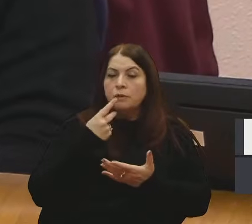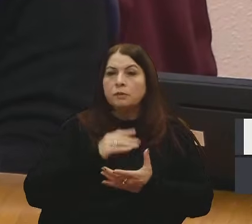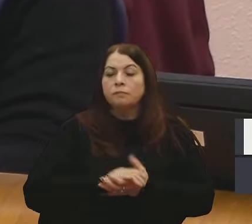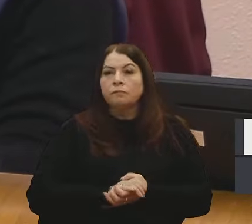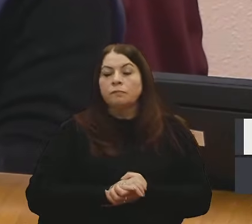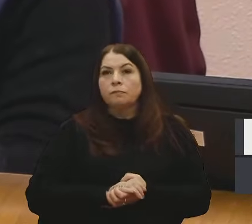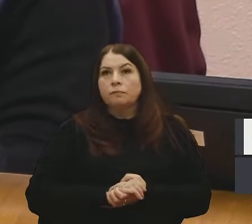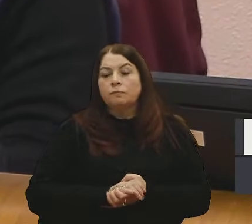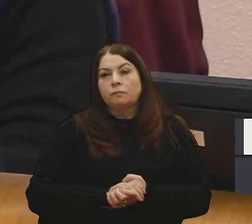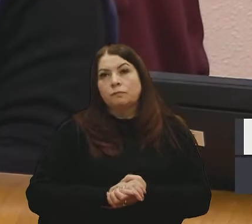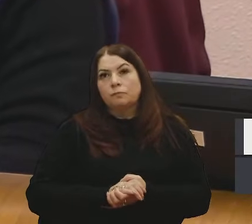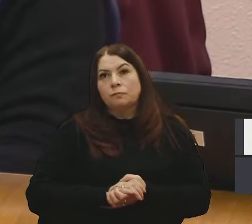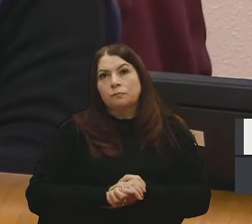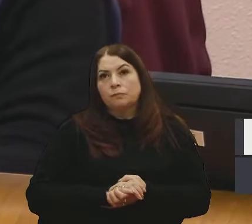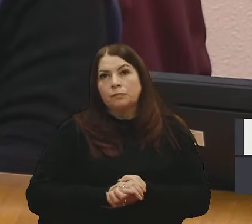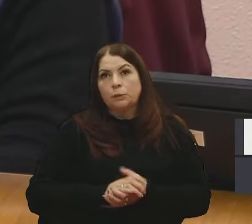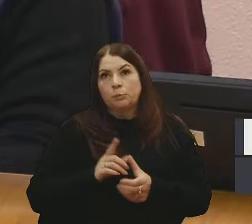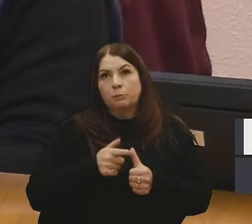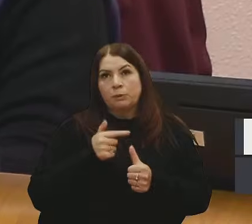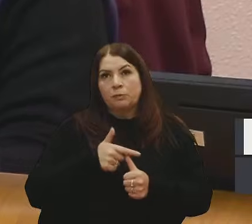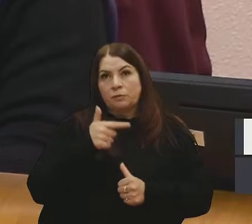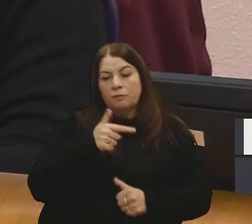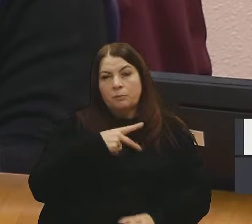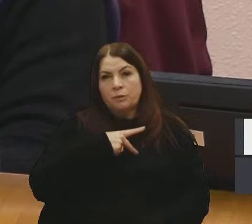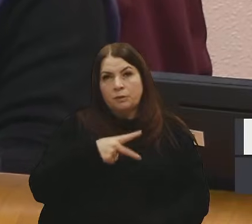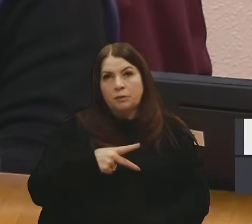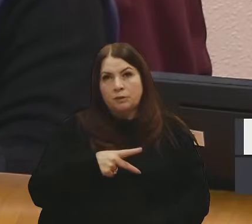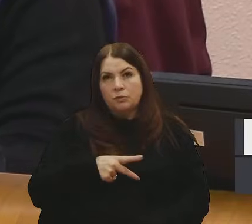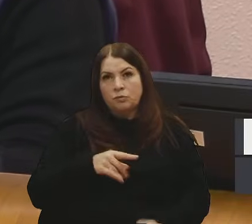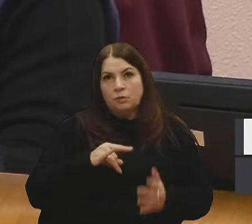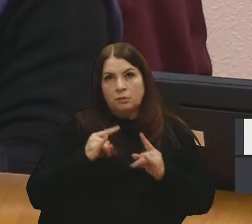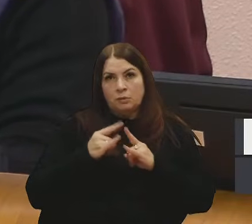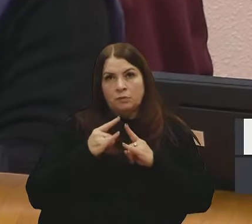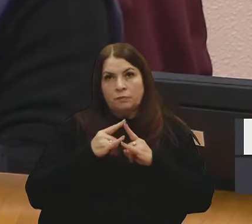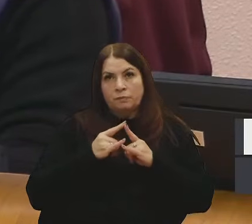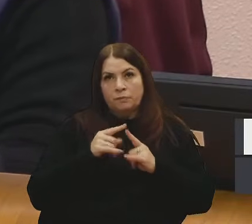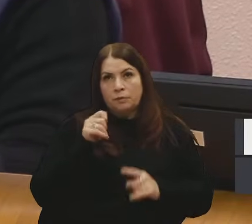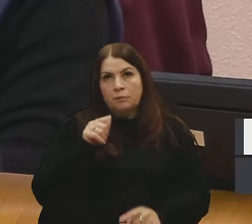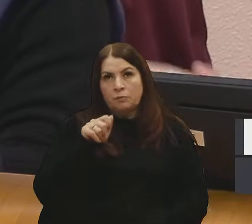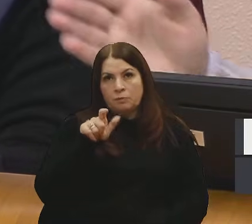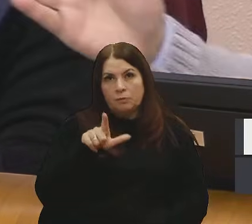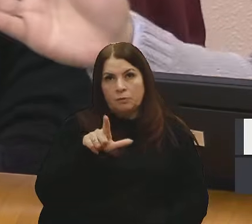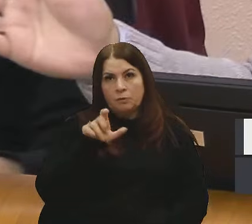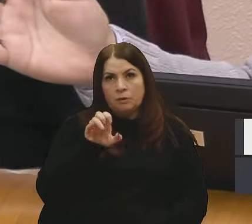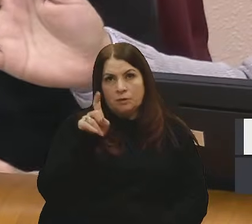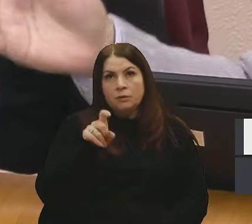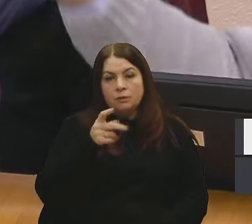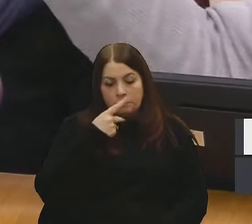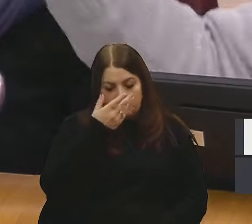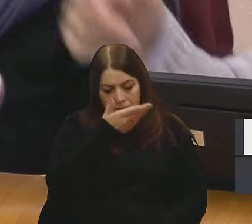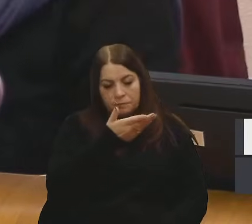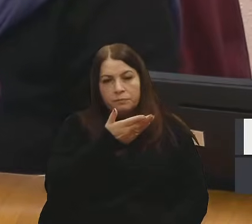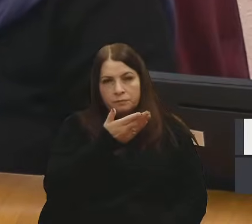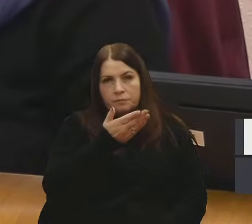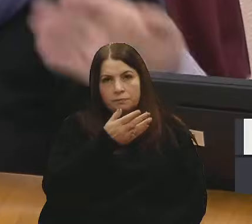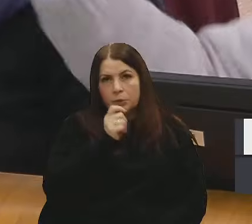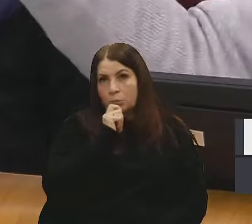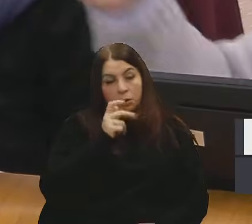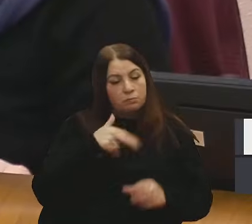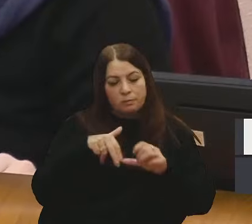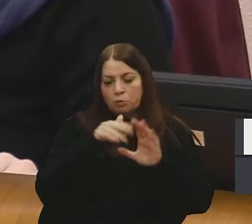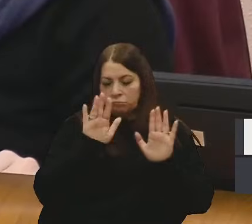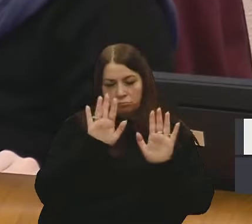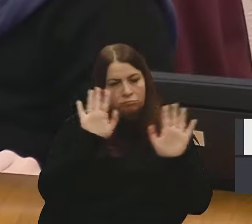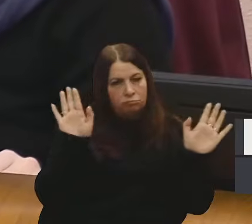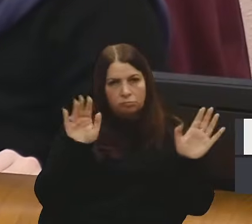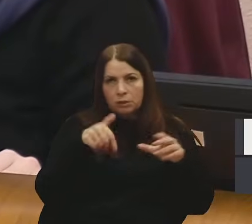então, ao nosso primeiro vice-presidente da entidade, o Alex. Pode se manifestar do microfone ou da tribuna. Da